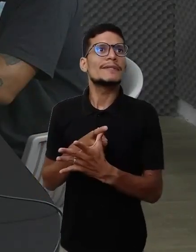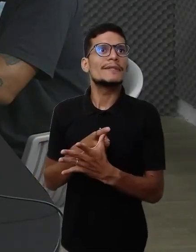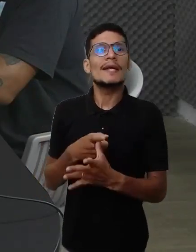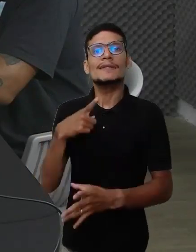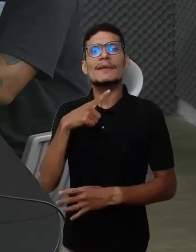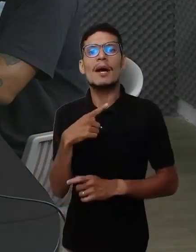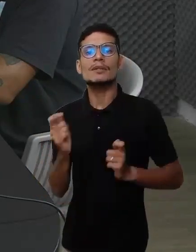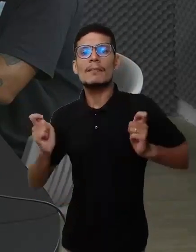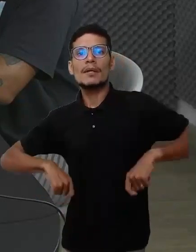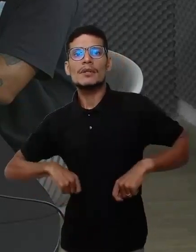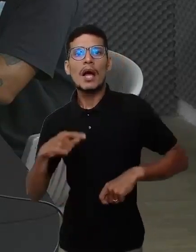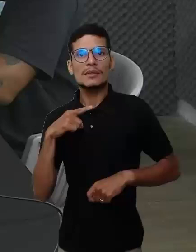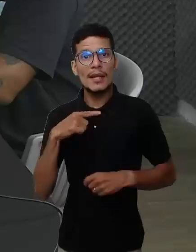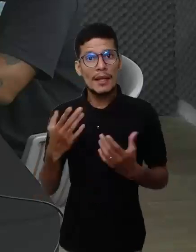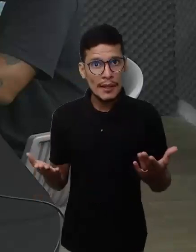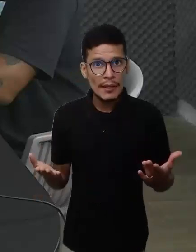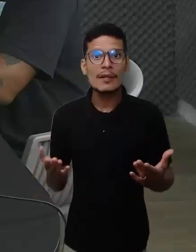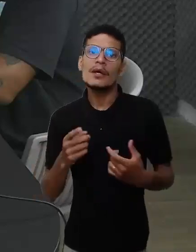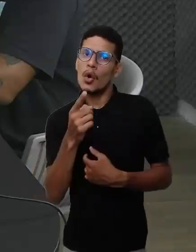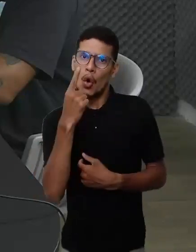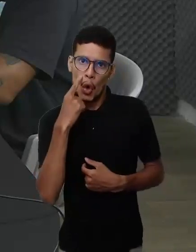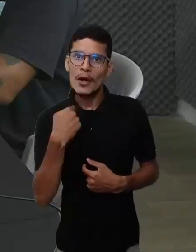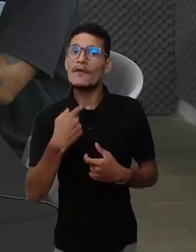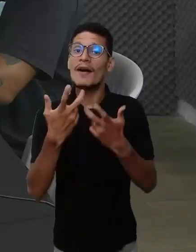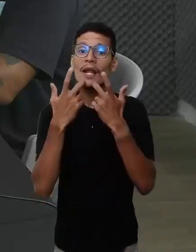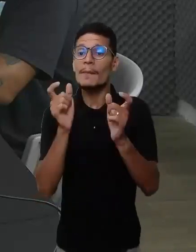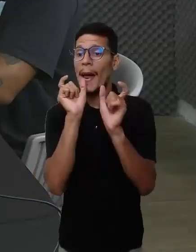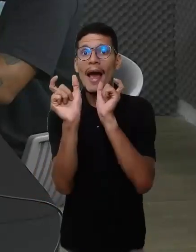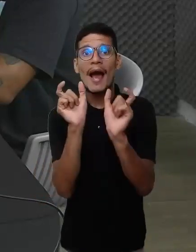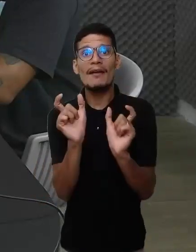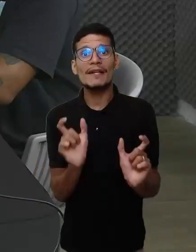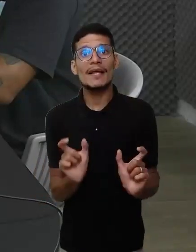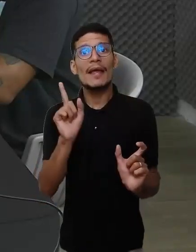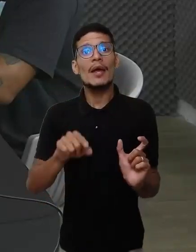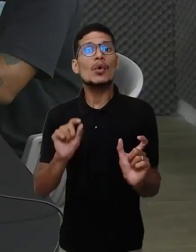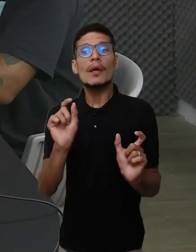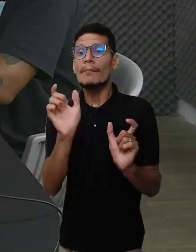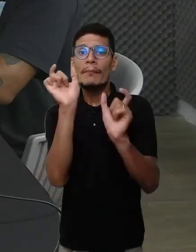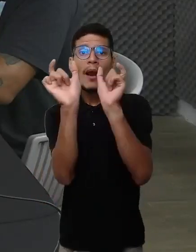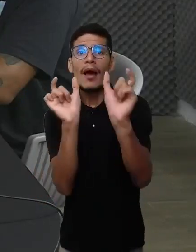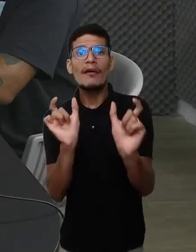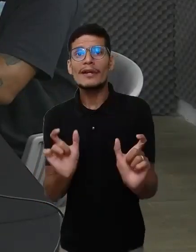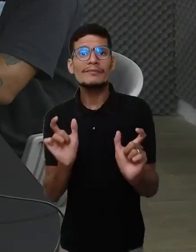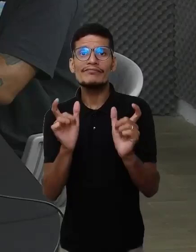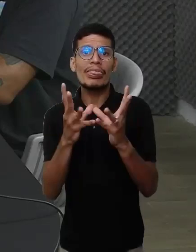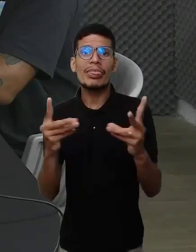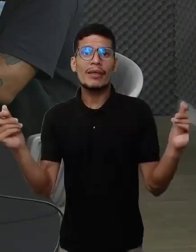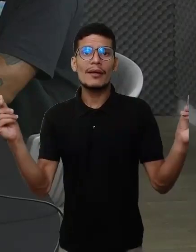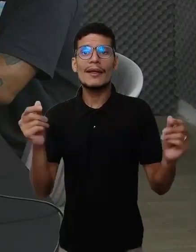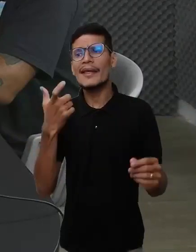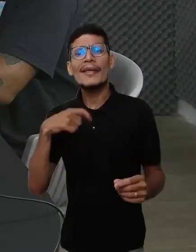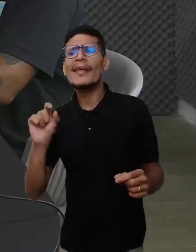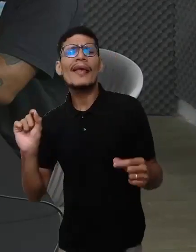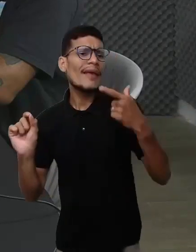mais capacidade. Então, note que eu estou dizendo palavras que são palavras ao vento, porque quem é que é isso e quem não